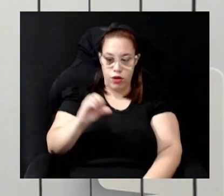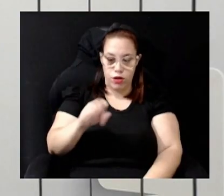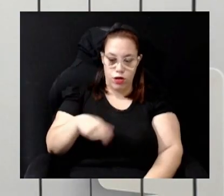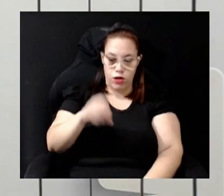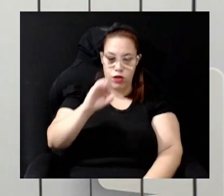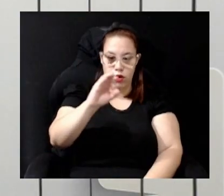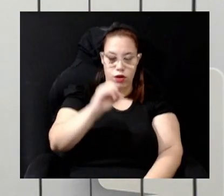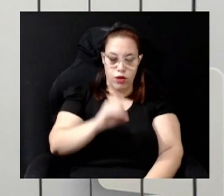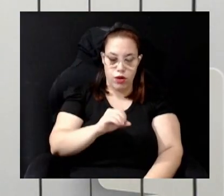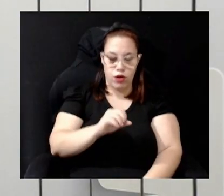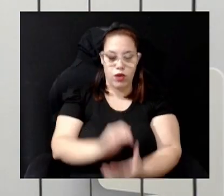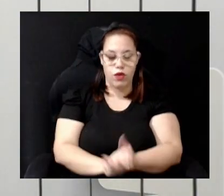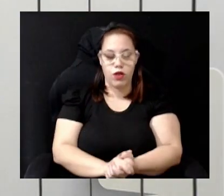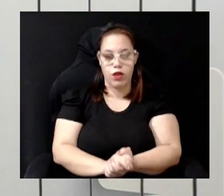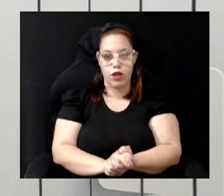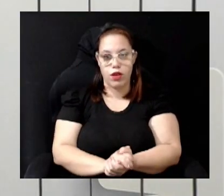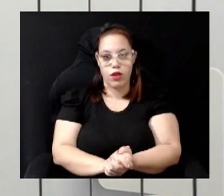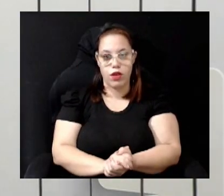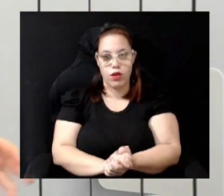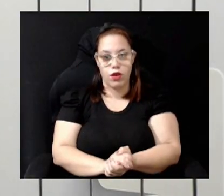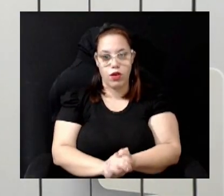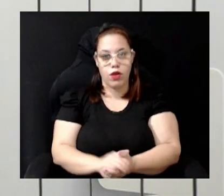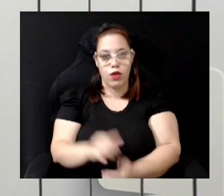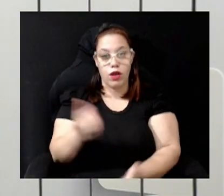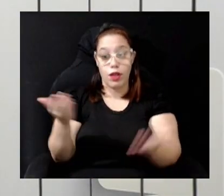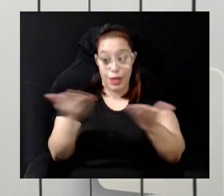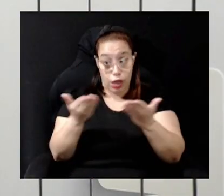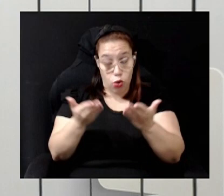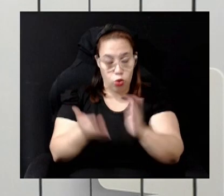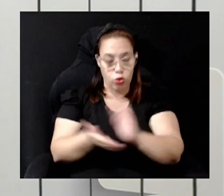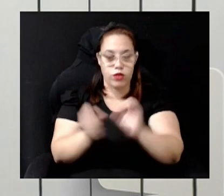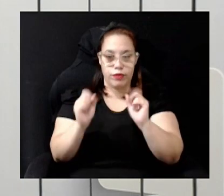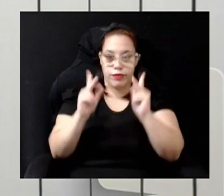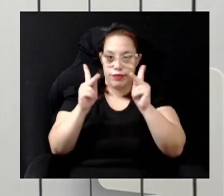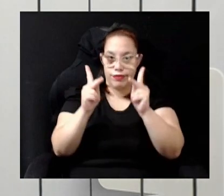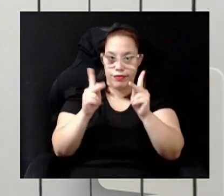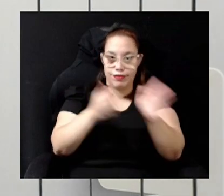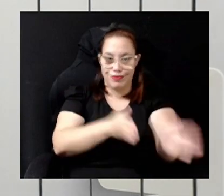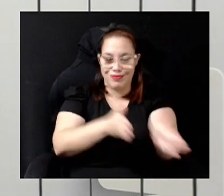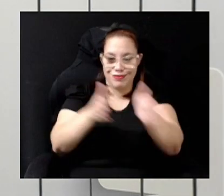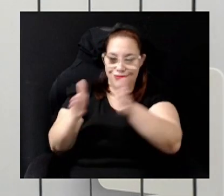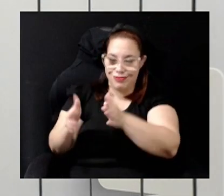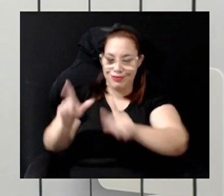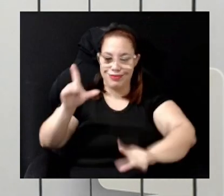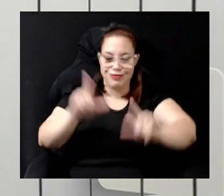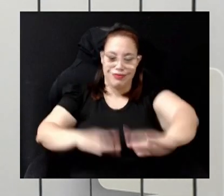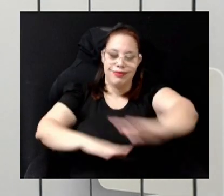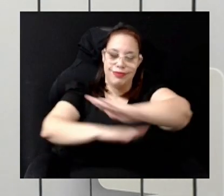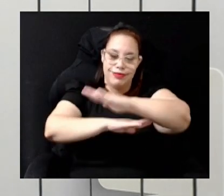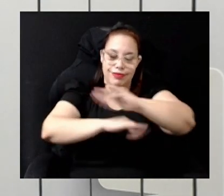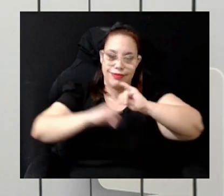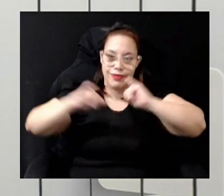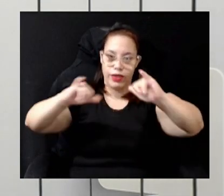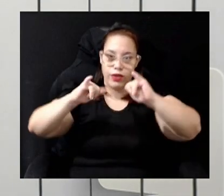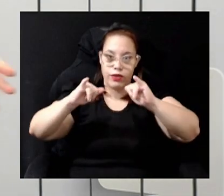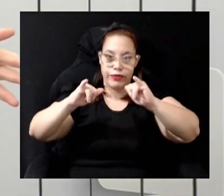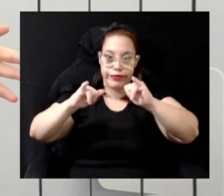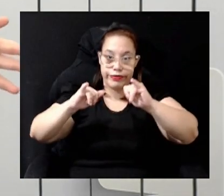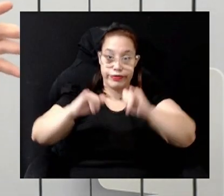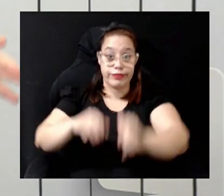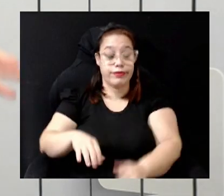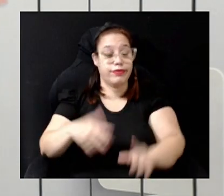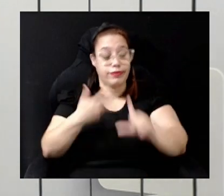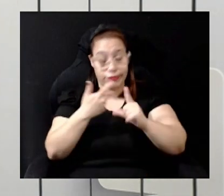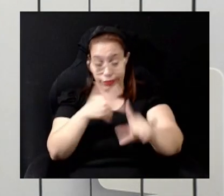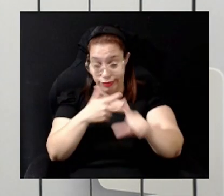site até hoje, tá certo? Bom, a gente segue aqui com o Jornal Câmara Notícia. Vamos com as notícias do Legislativo, porque